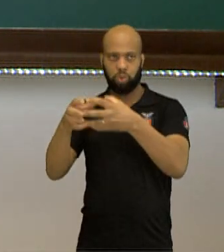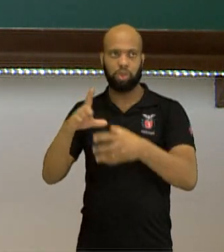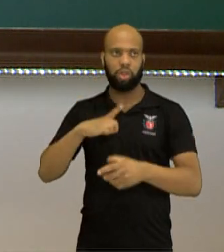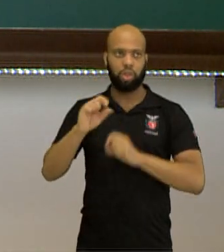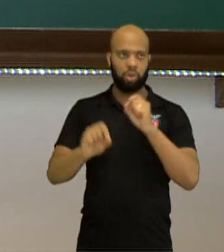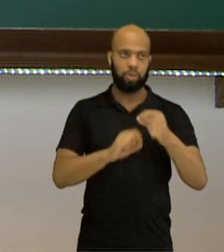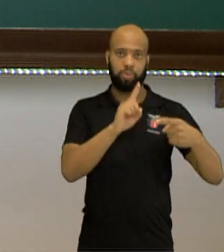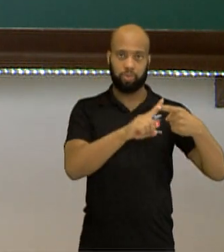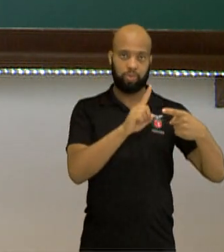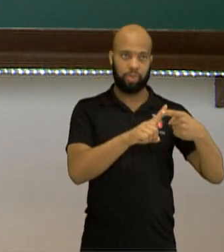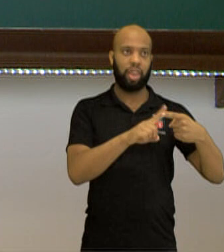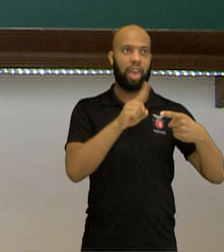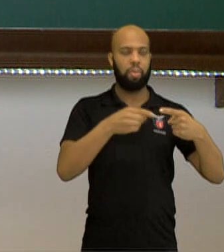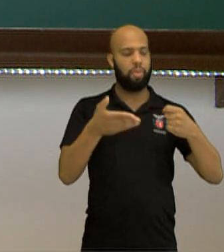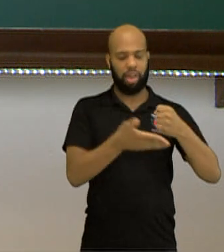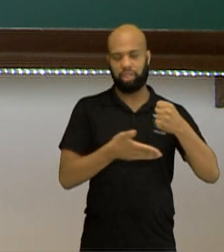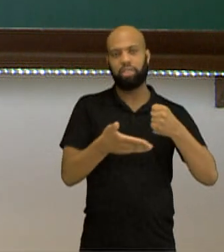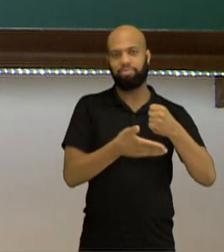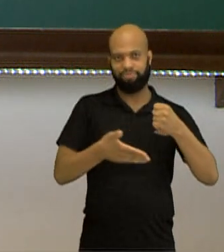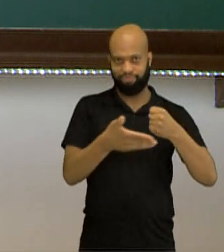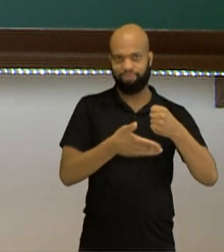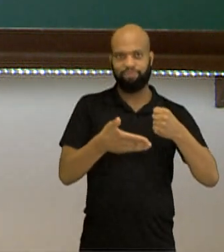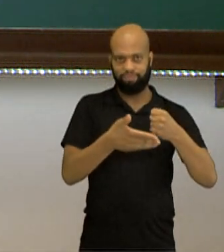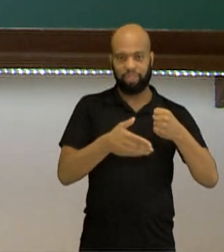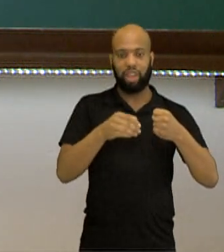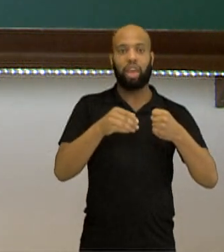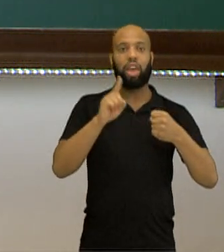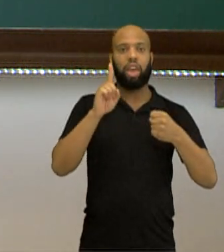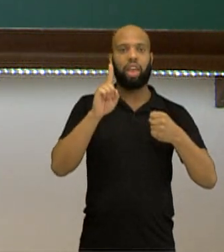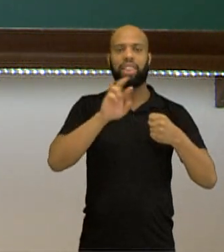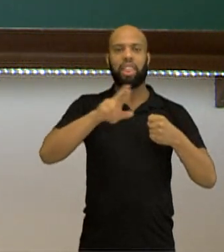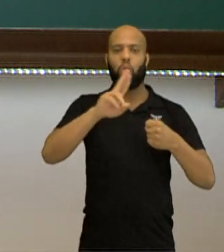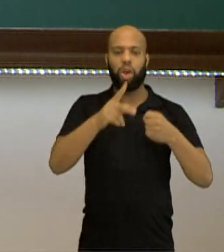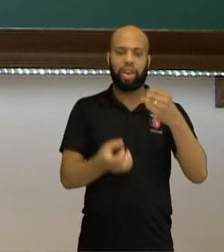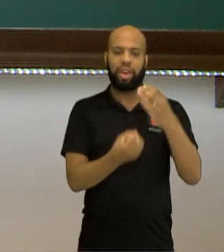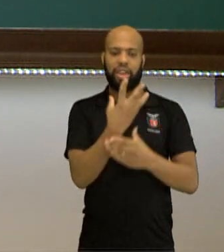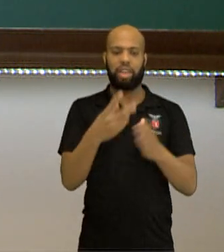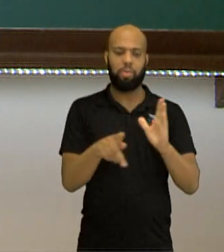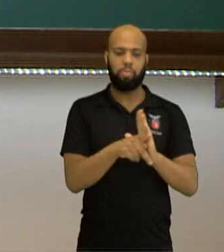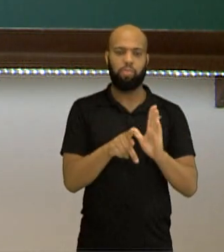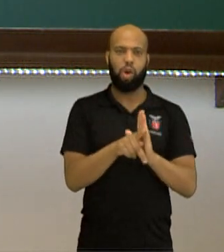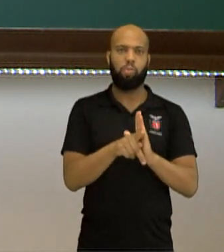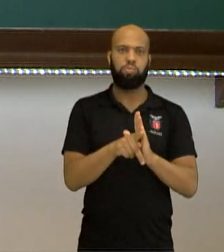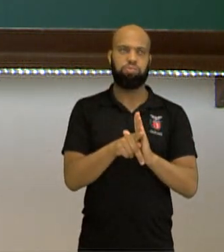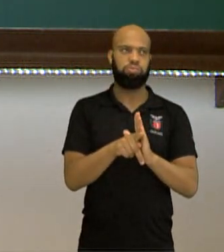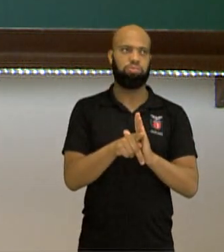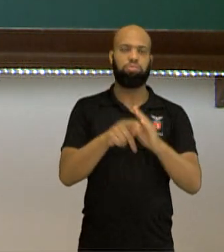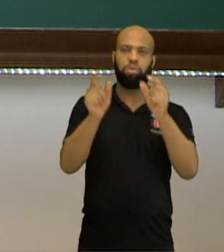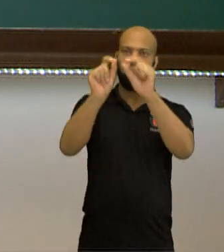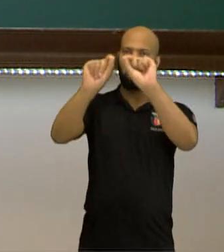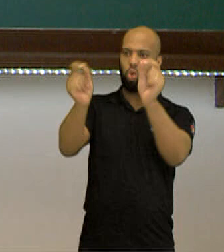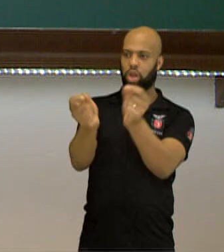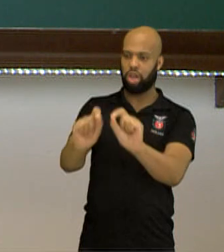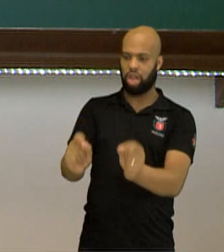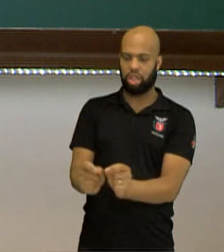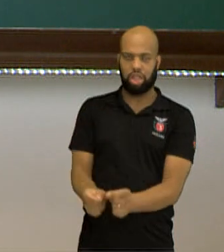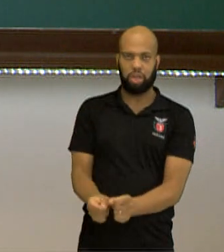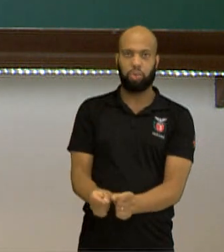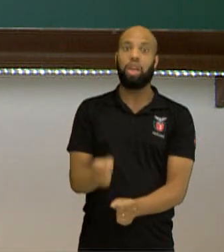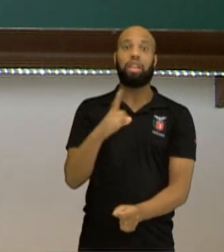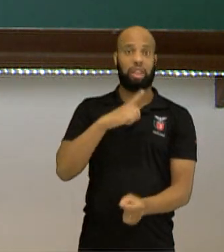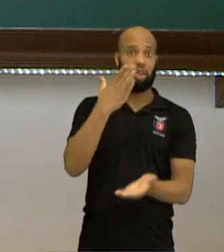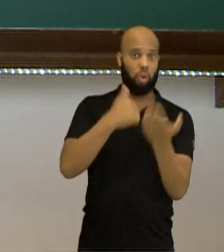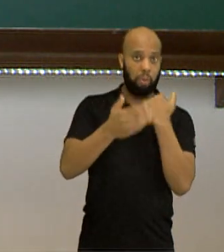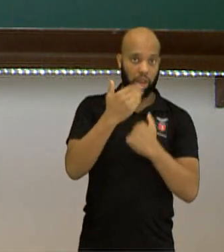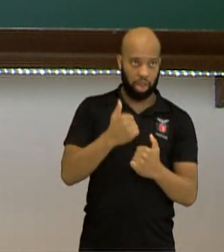Os aminoácidos que são os essenciais, que eles não são produzidos pelo organismo, então a gente precisa ingerir esse aminoácido através da